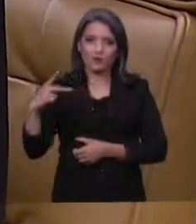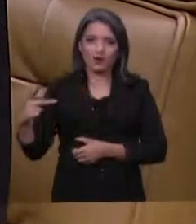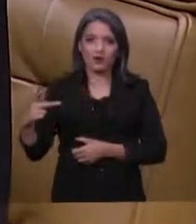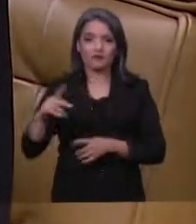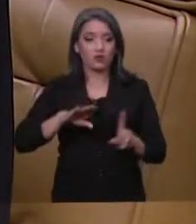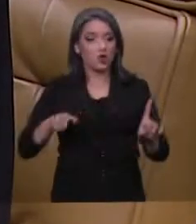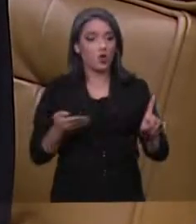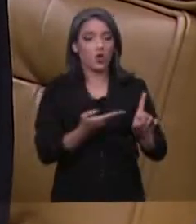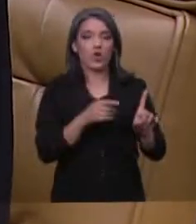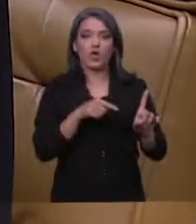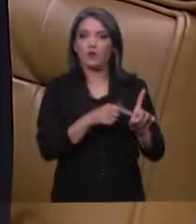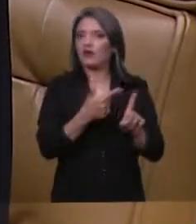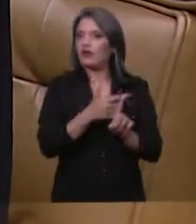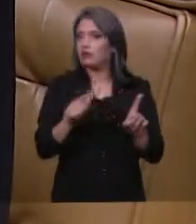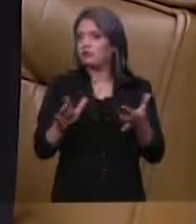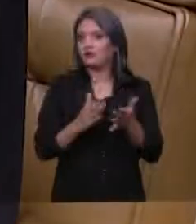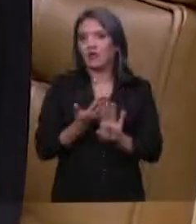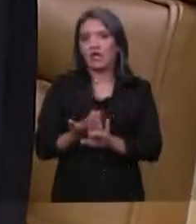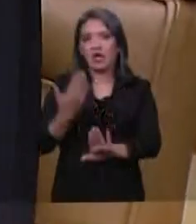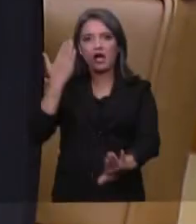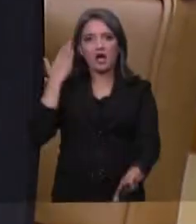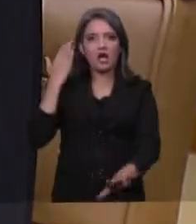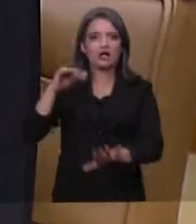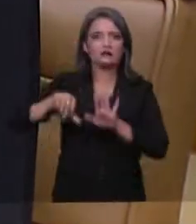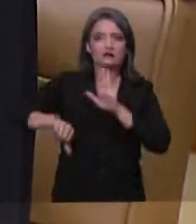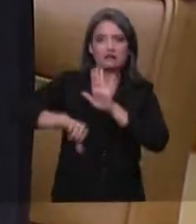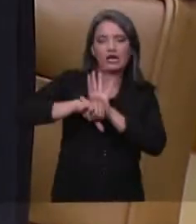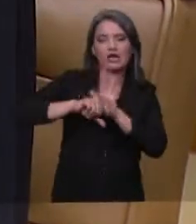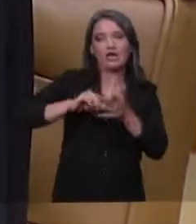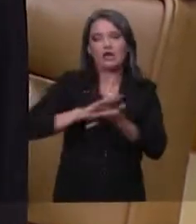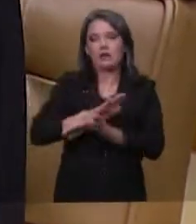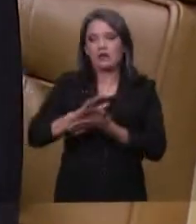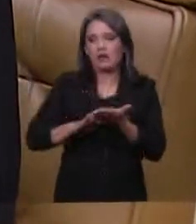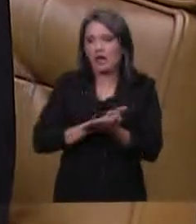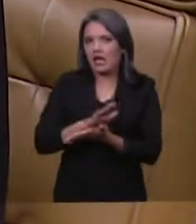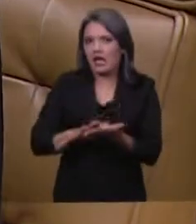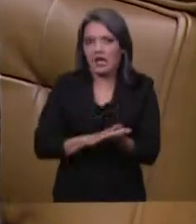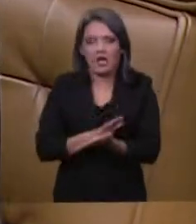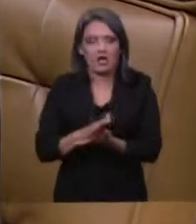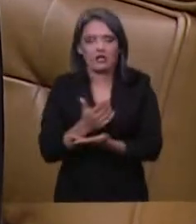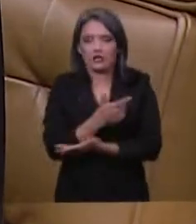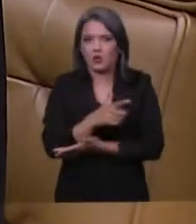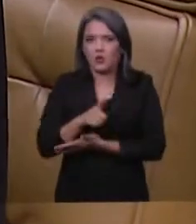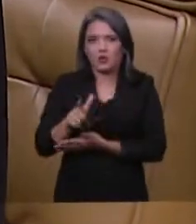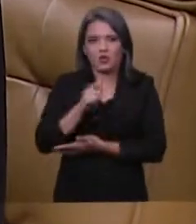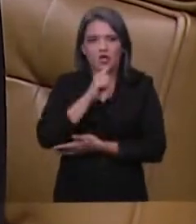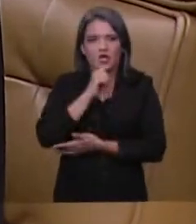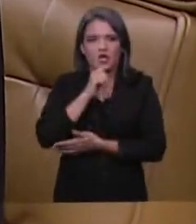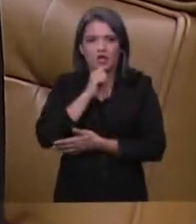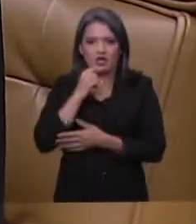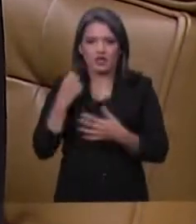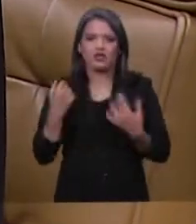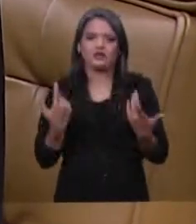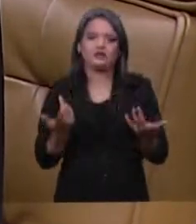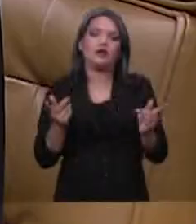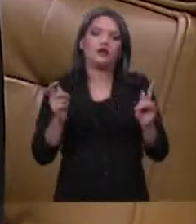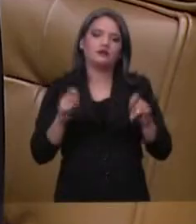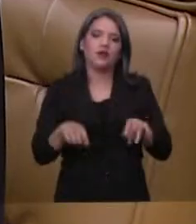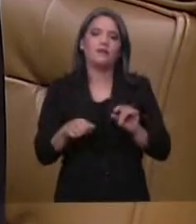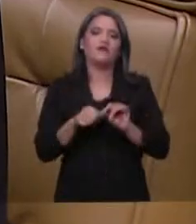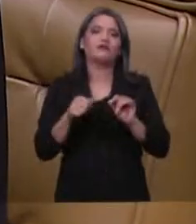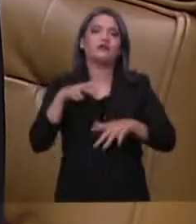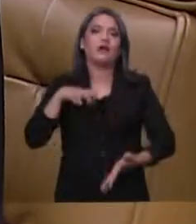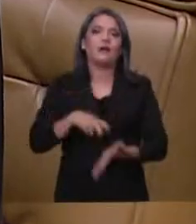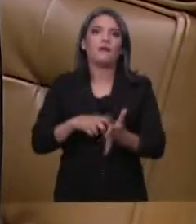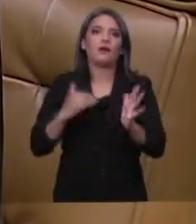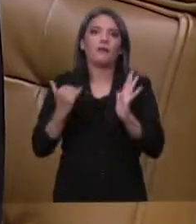réu não registra antecedentes penais, inexistindo condenações criminais transitadas em julgado em desfavor, capaz de autorizar o aumento